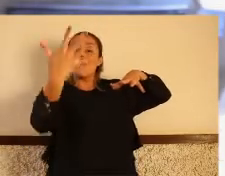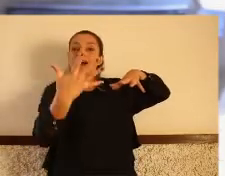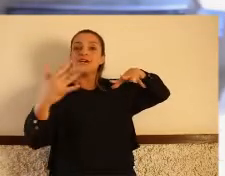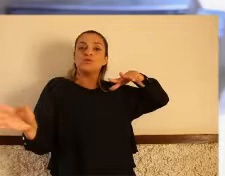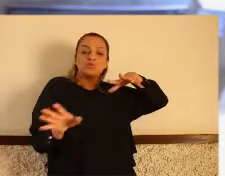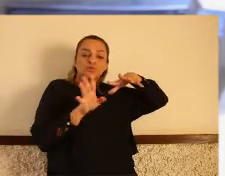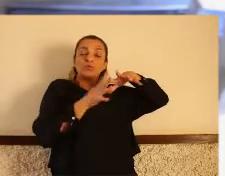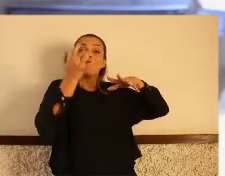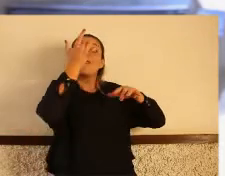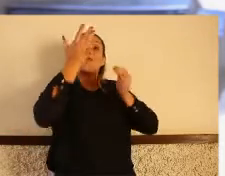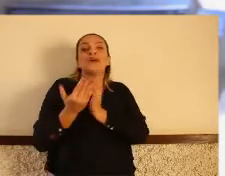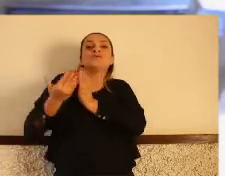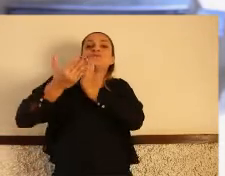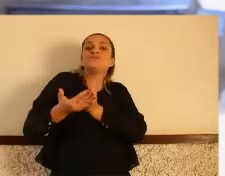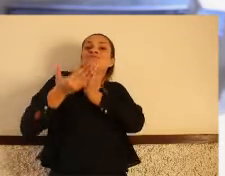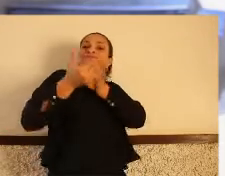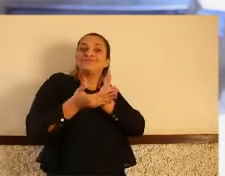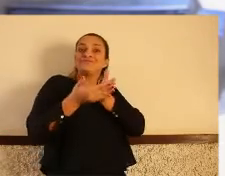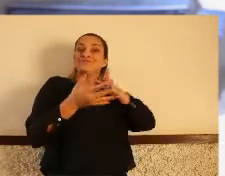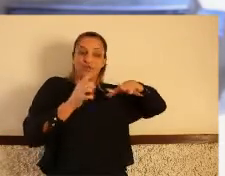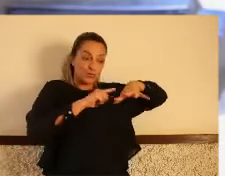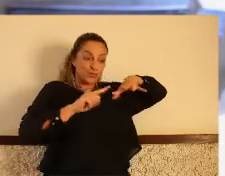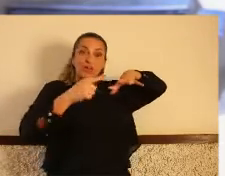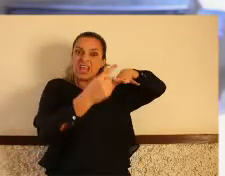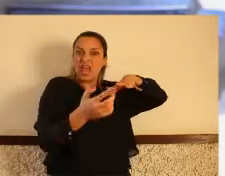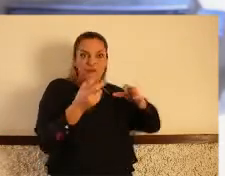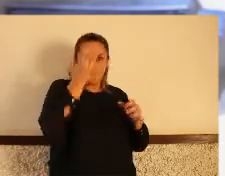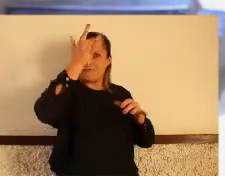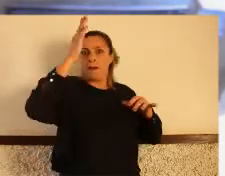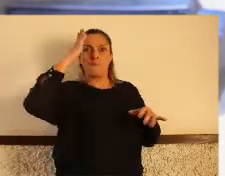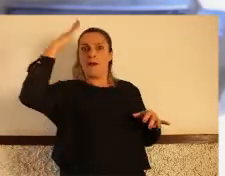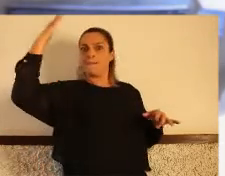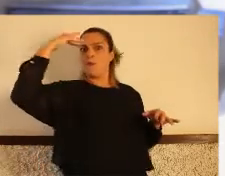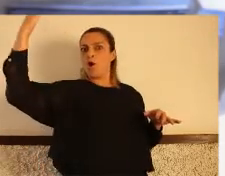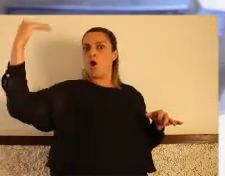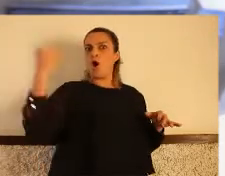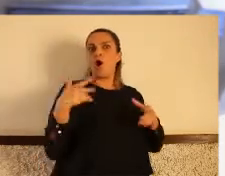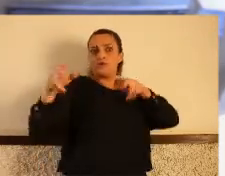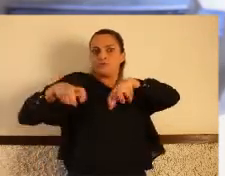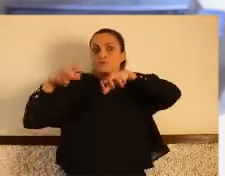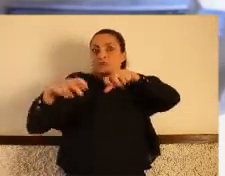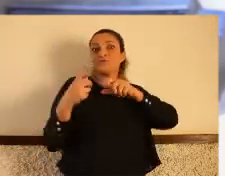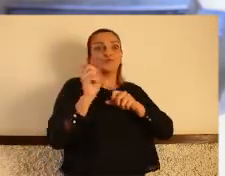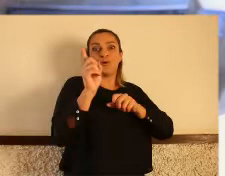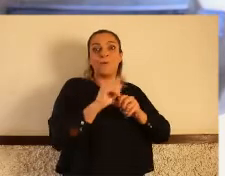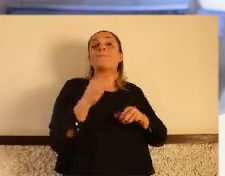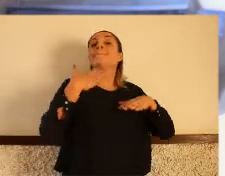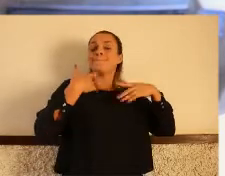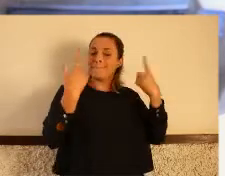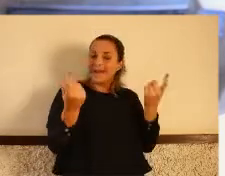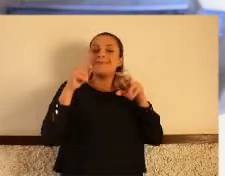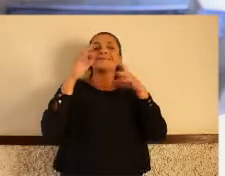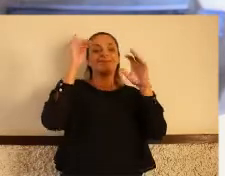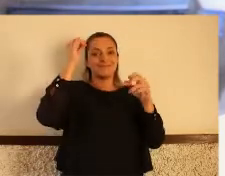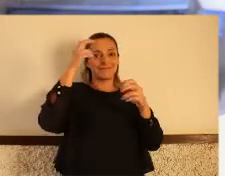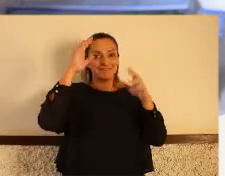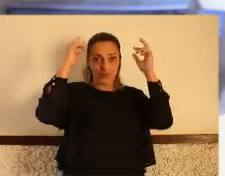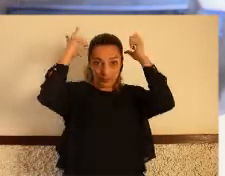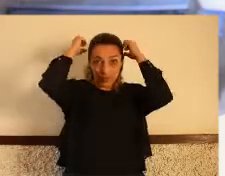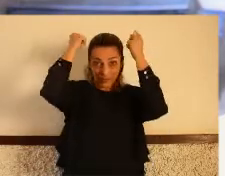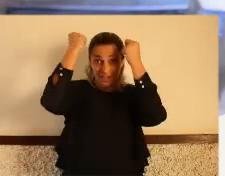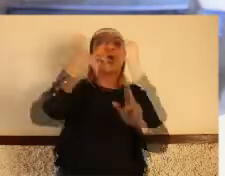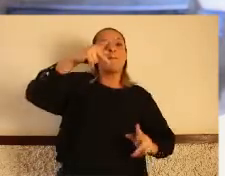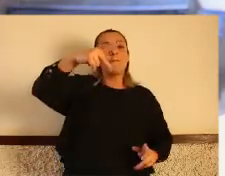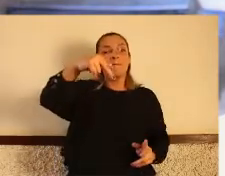a navegação. Portanto, se os gregos não foram grandes agricultores, os gregos foram grandes navegadores. A mão aberta